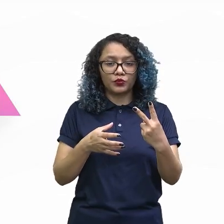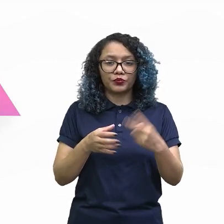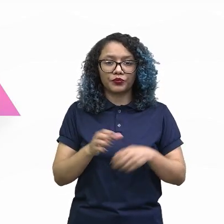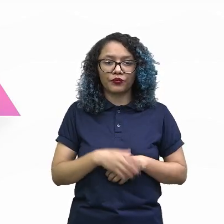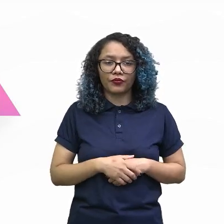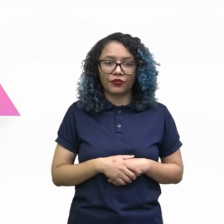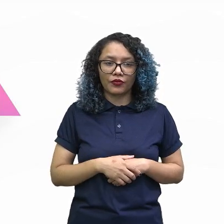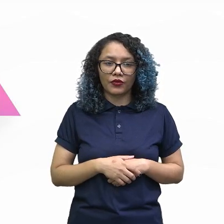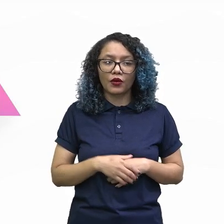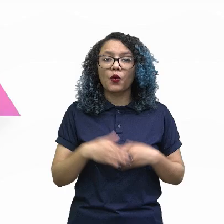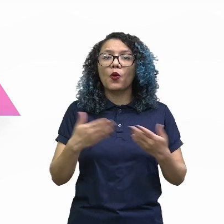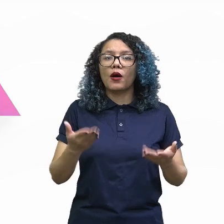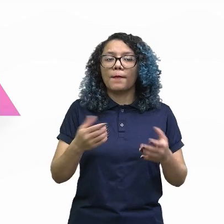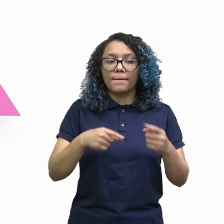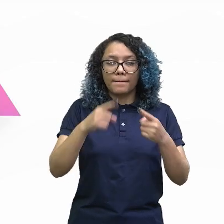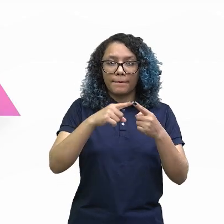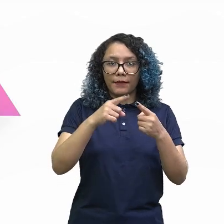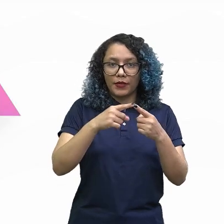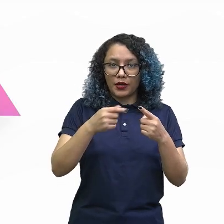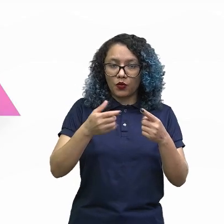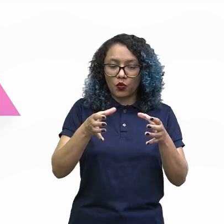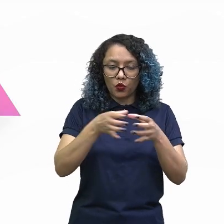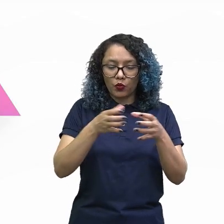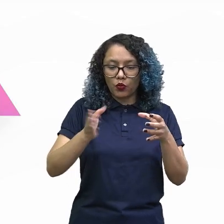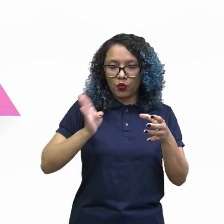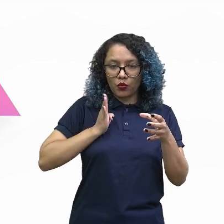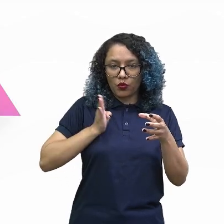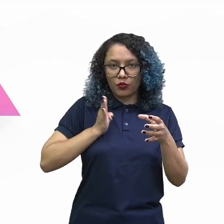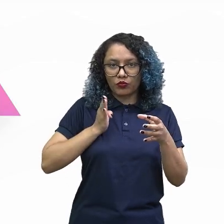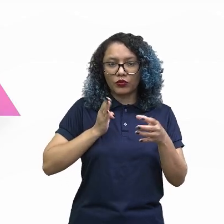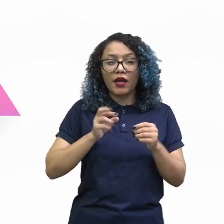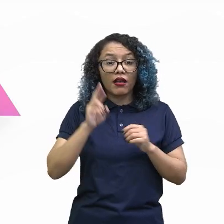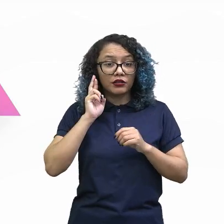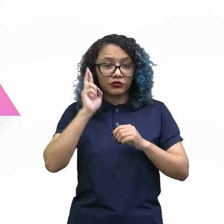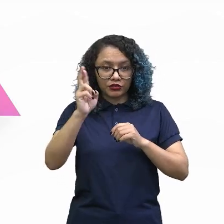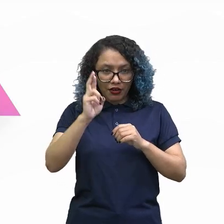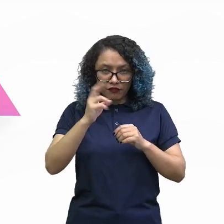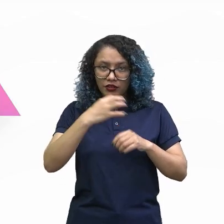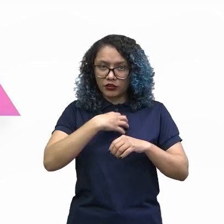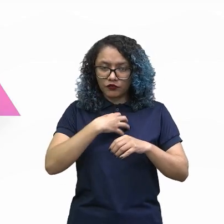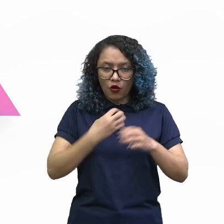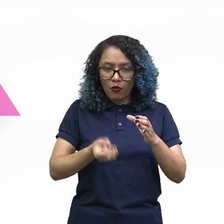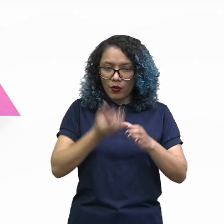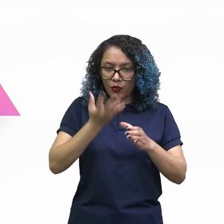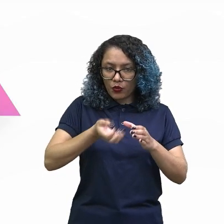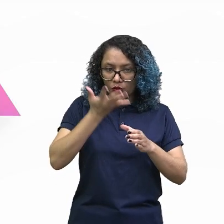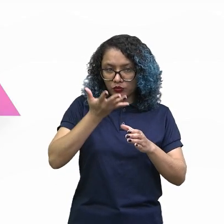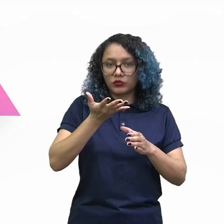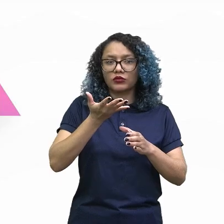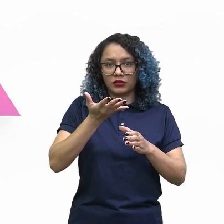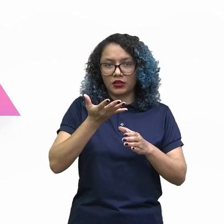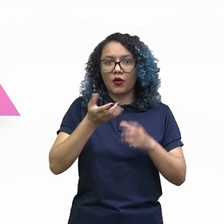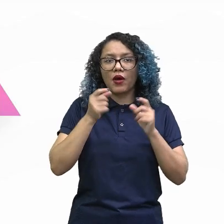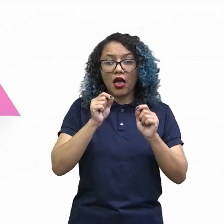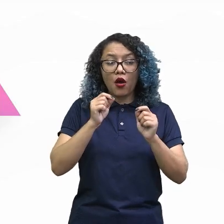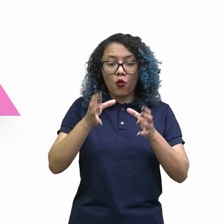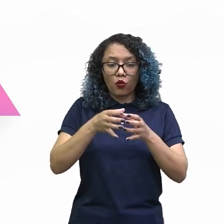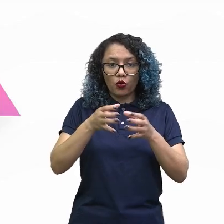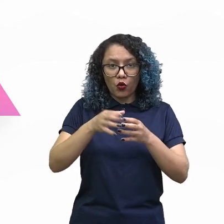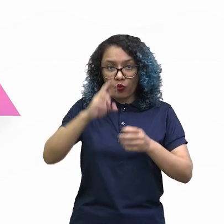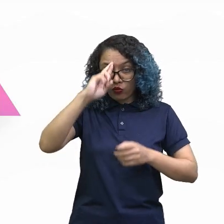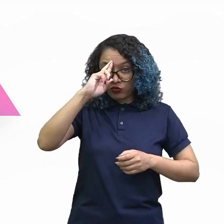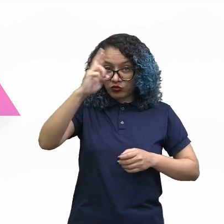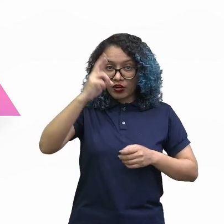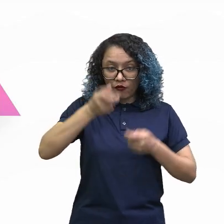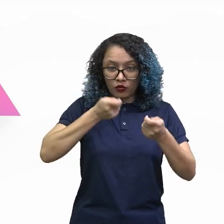classe da burguesia, que são os donos dos meios de produção, né, que é a classe dominante, que são